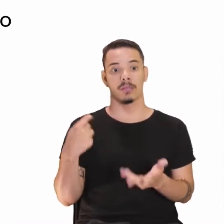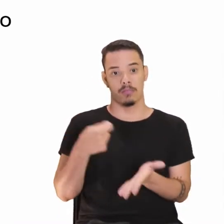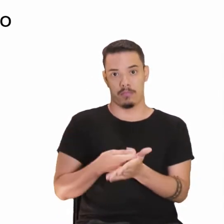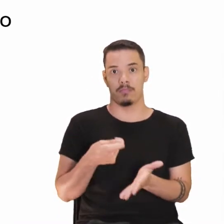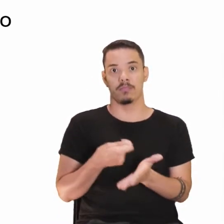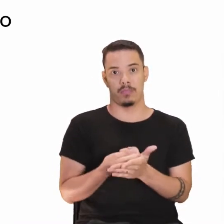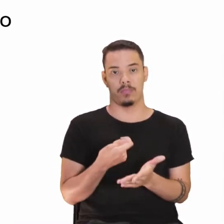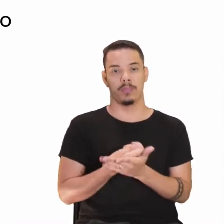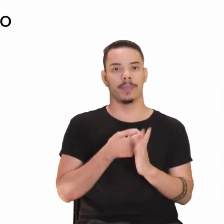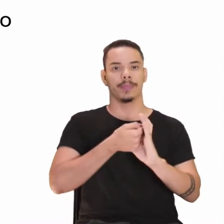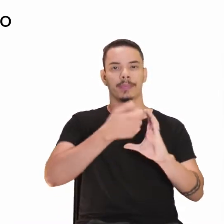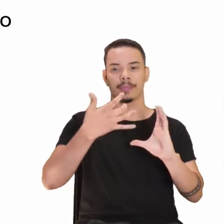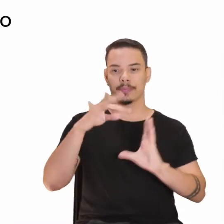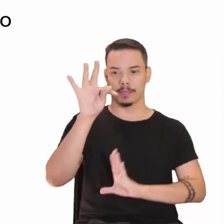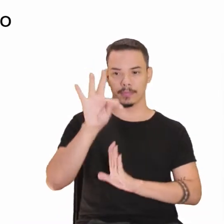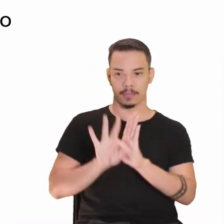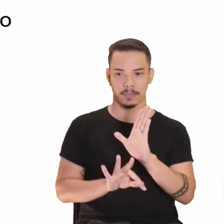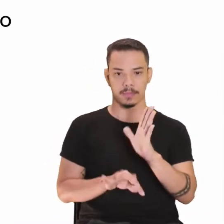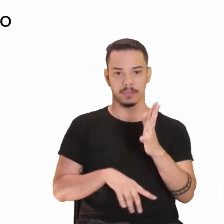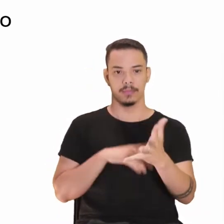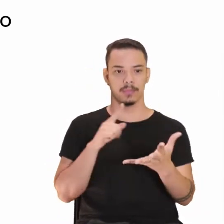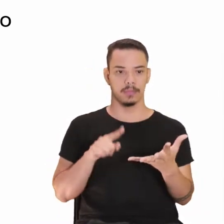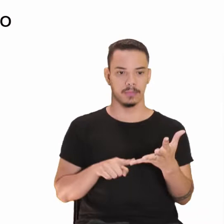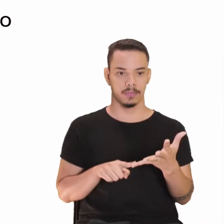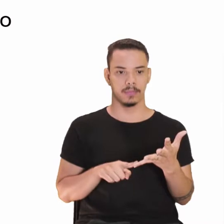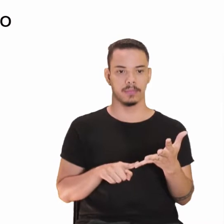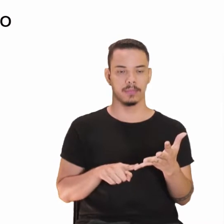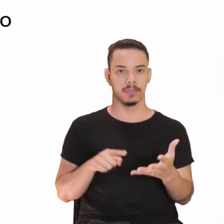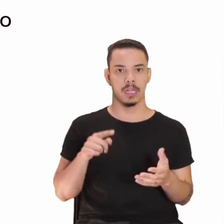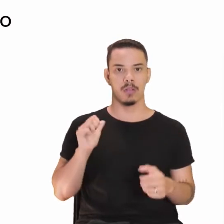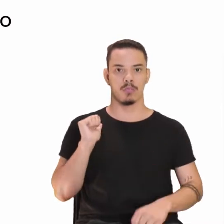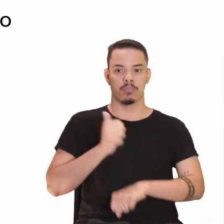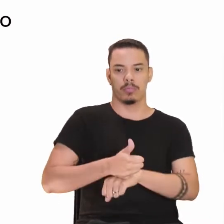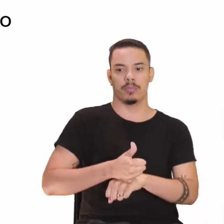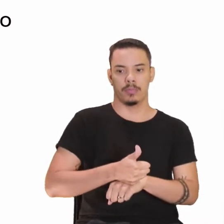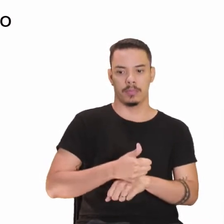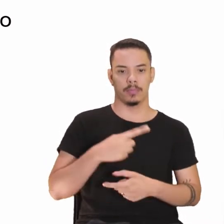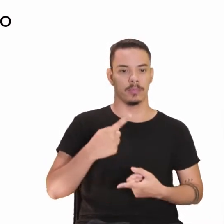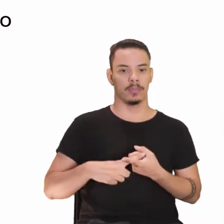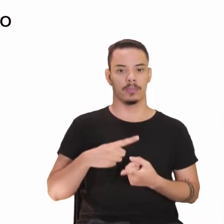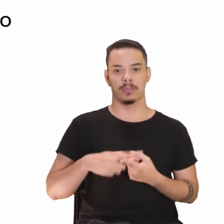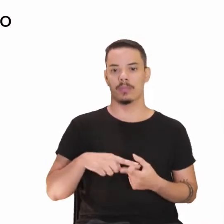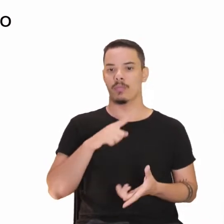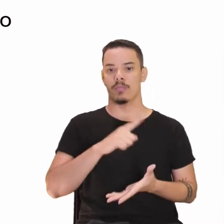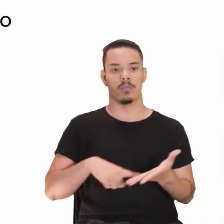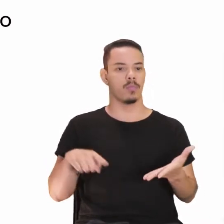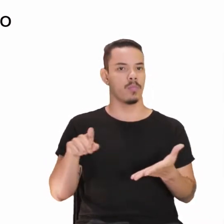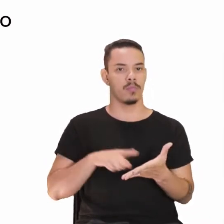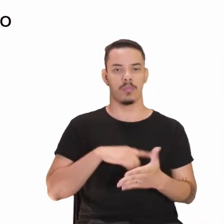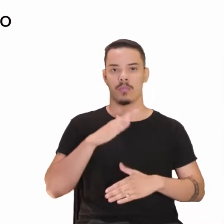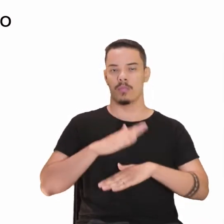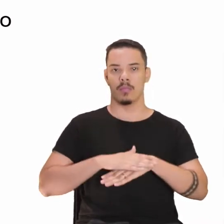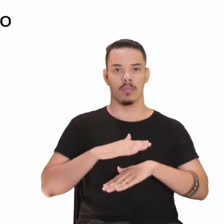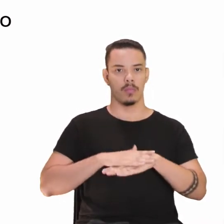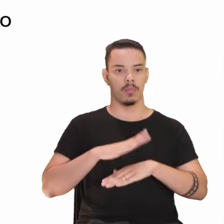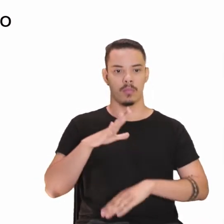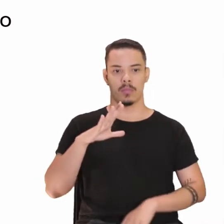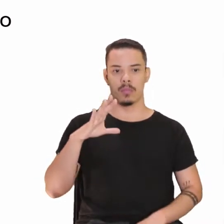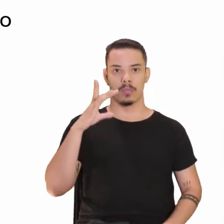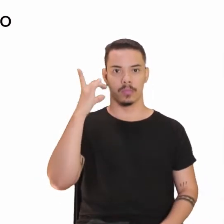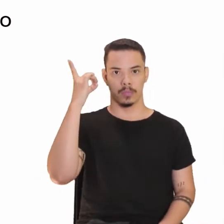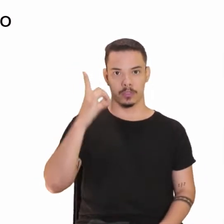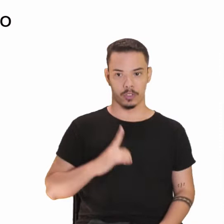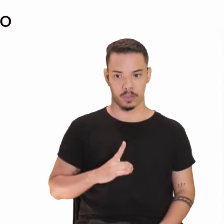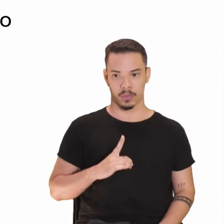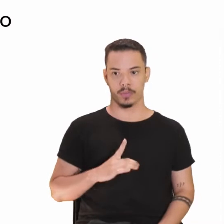determinam as características do texto teatral. E imposição, porque elas anulam a autonomia do diretor.